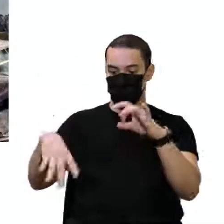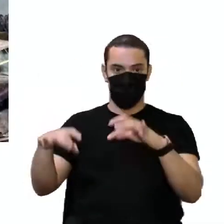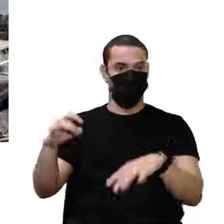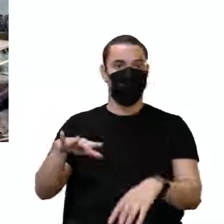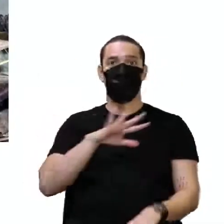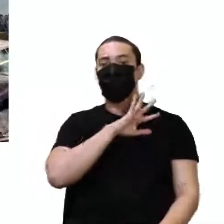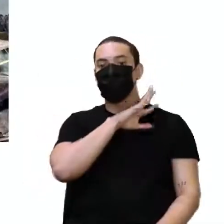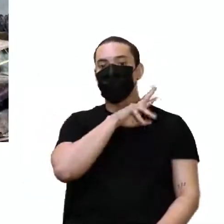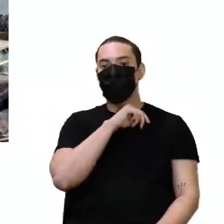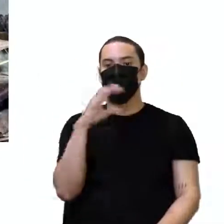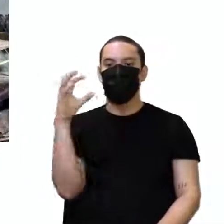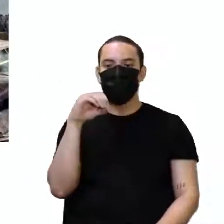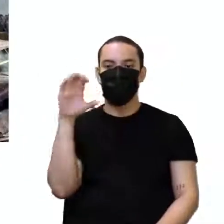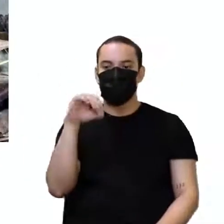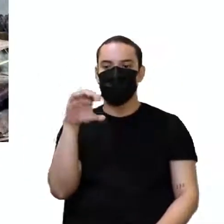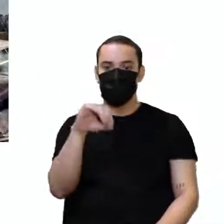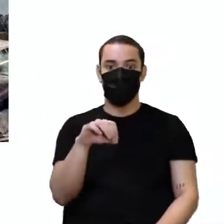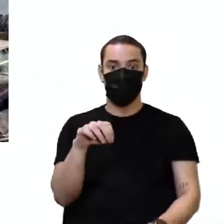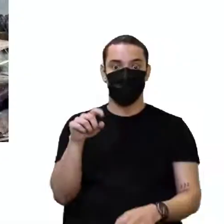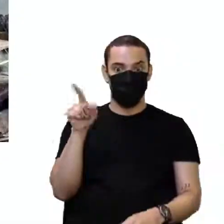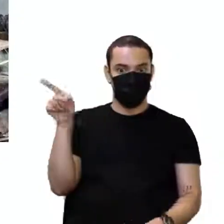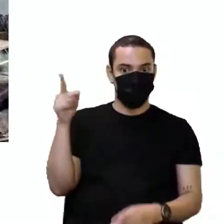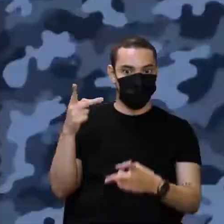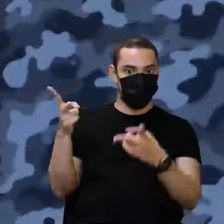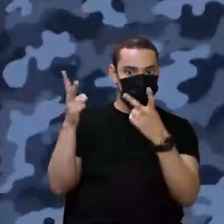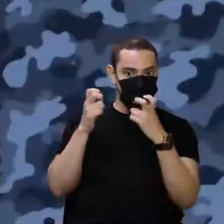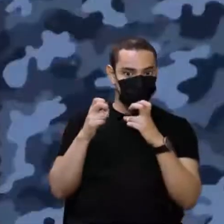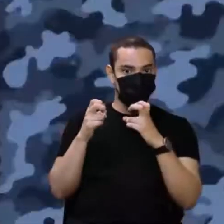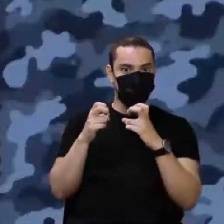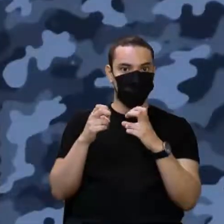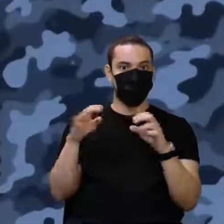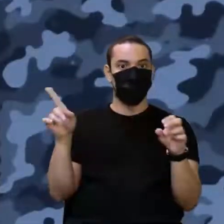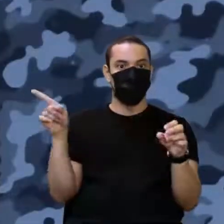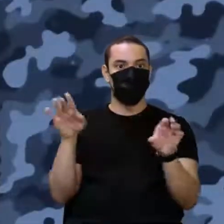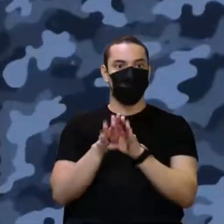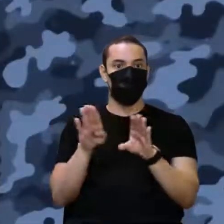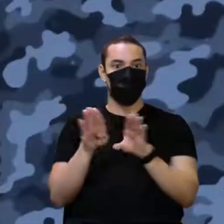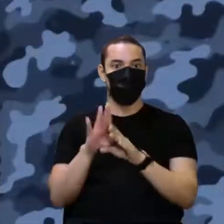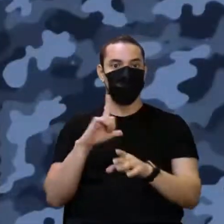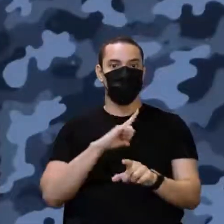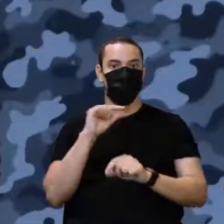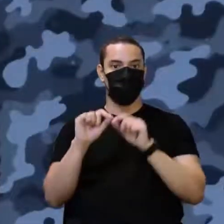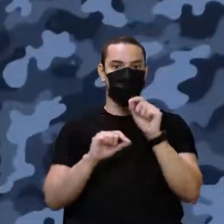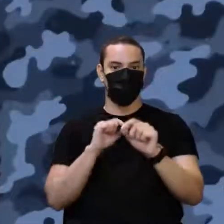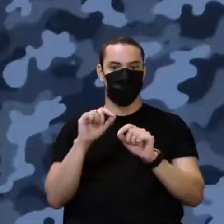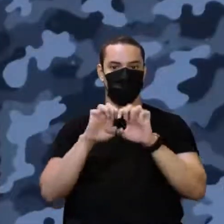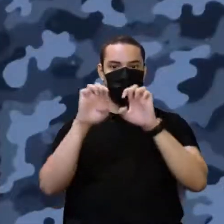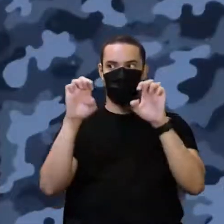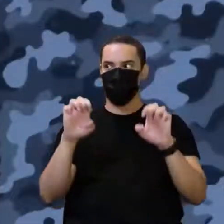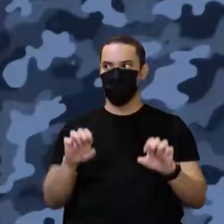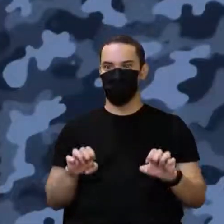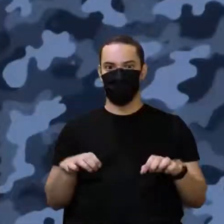alguns outros animais. E você pode observar que esse caso aqui, nesse inseto, ele também tem essa estrutura.